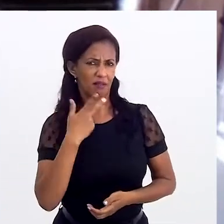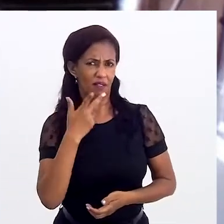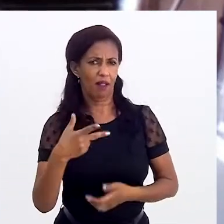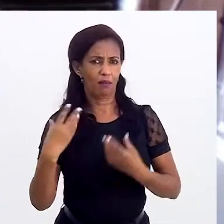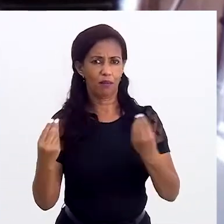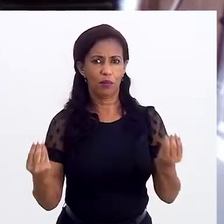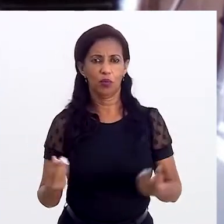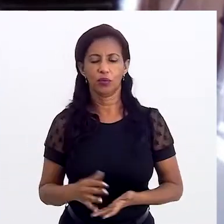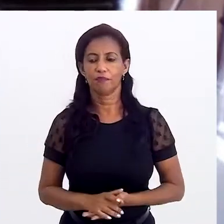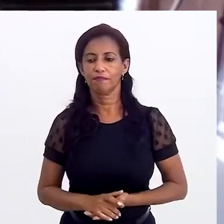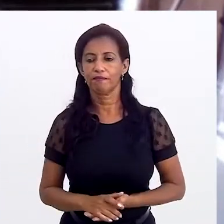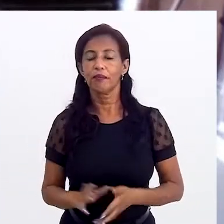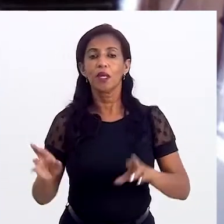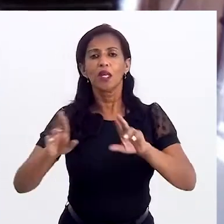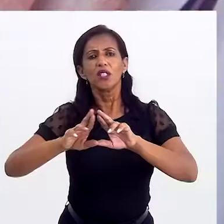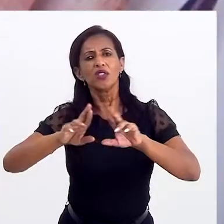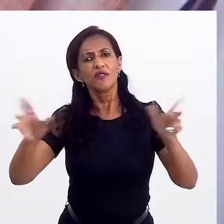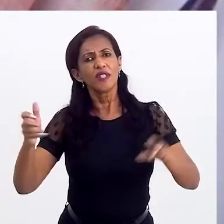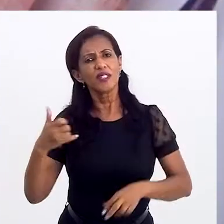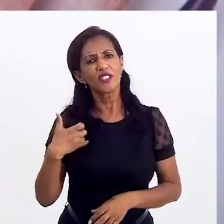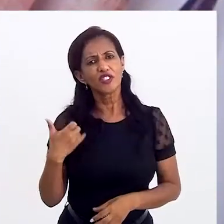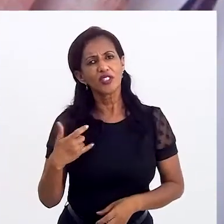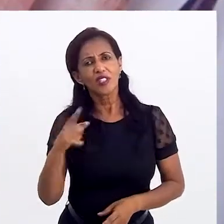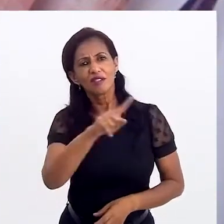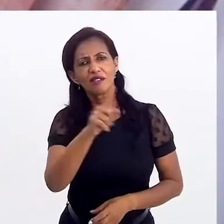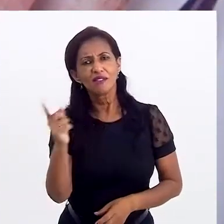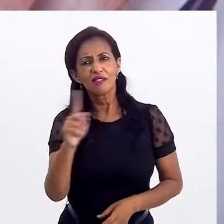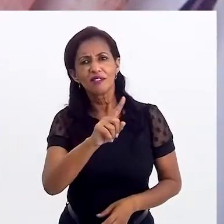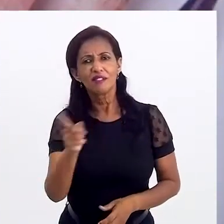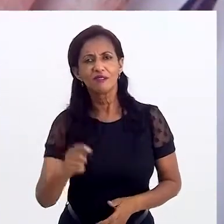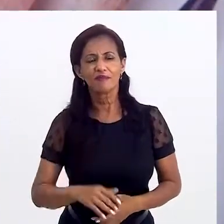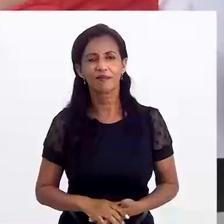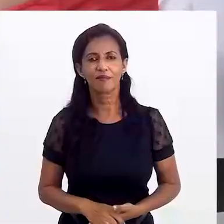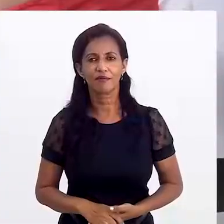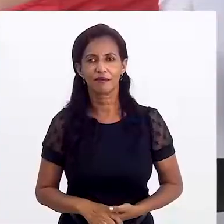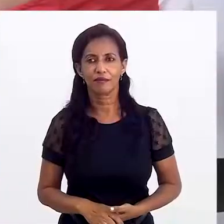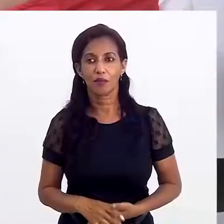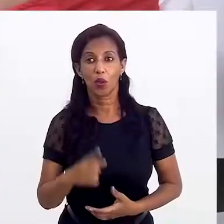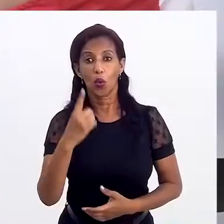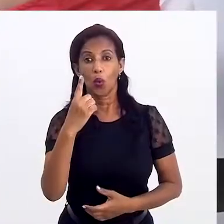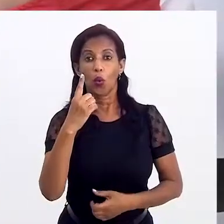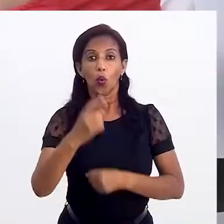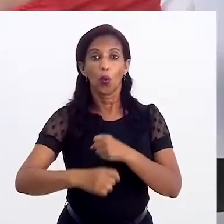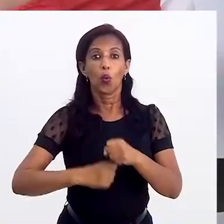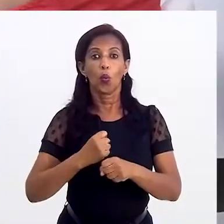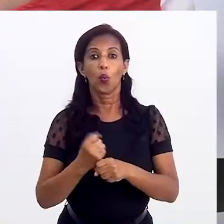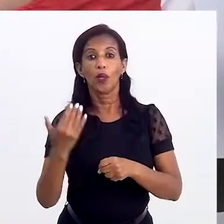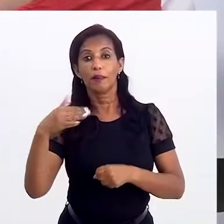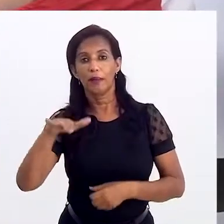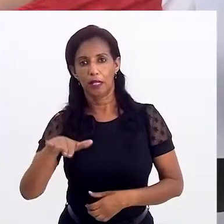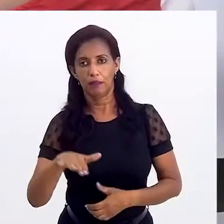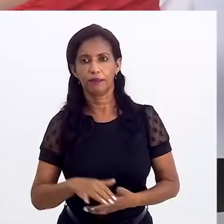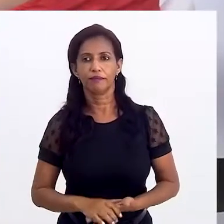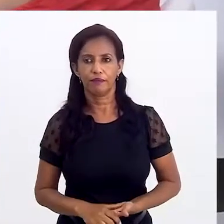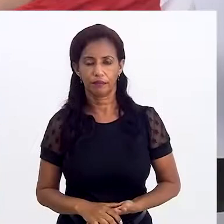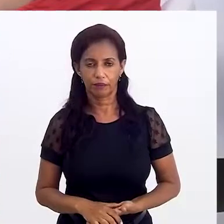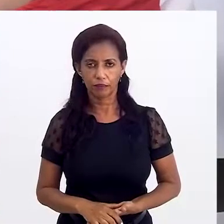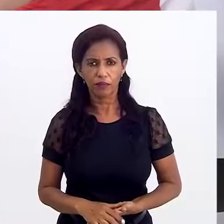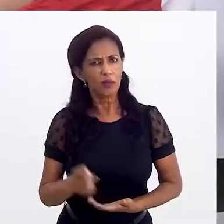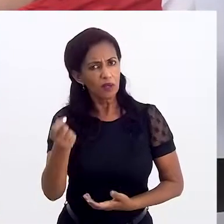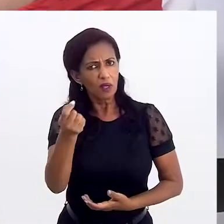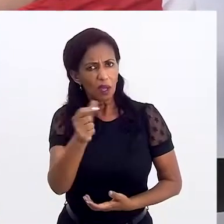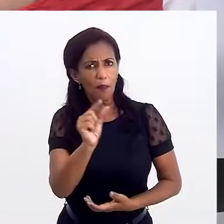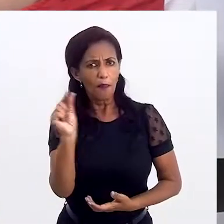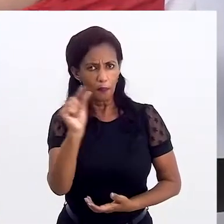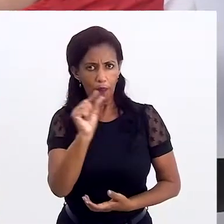muito por aí, né? A diferença de idade de vocês é qual? Nós temos 1 ano e meio de diferença, mais ou